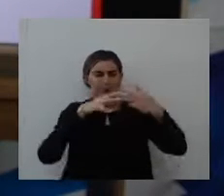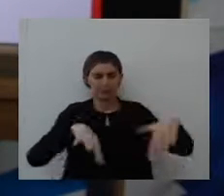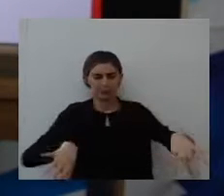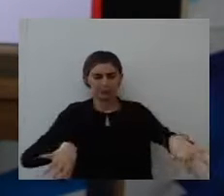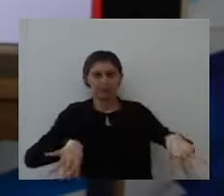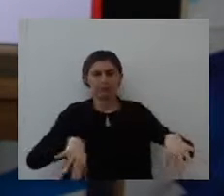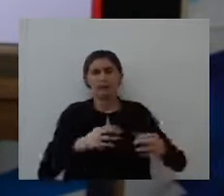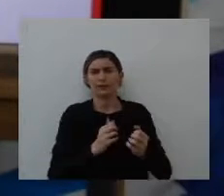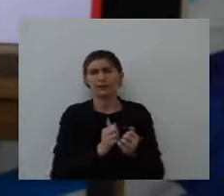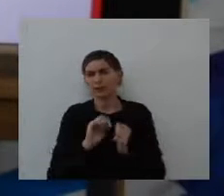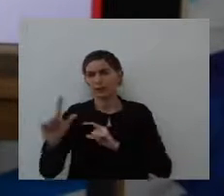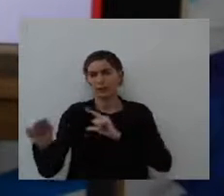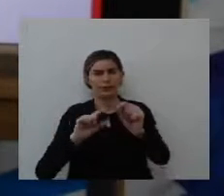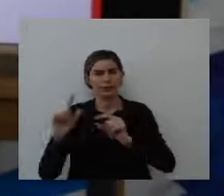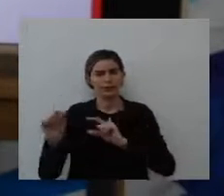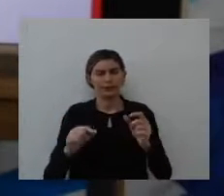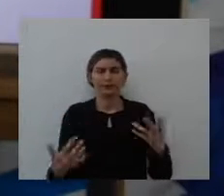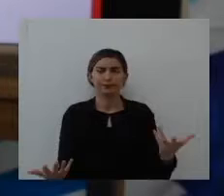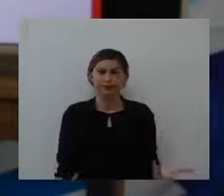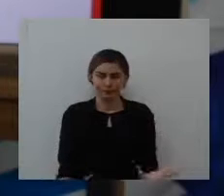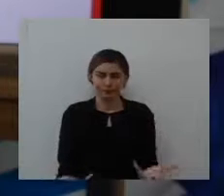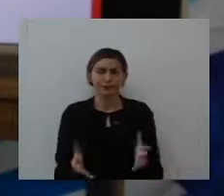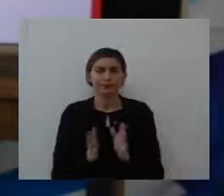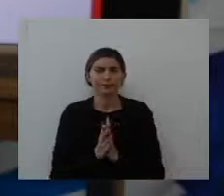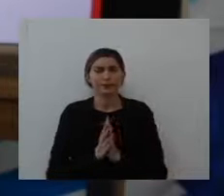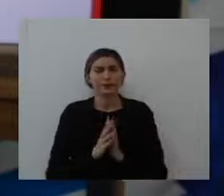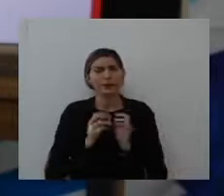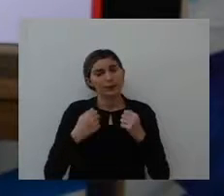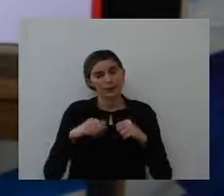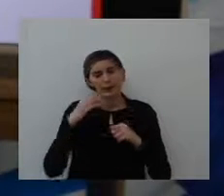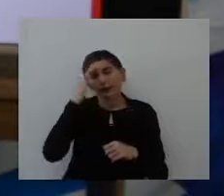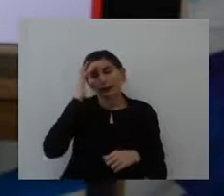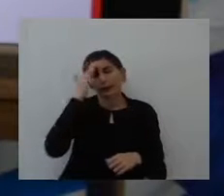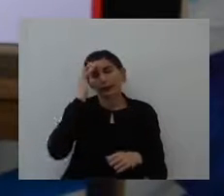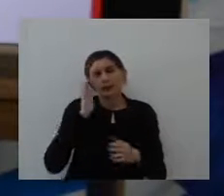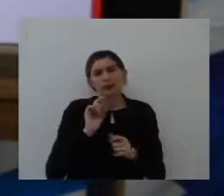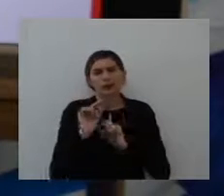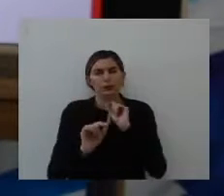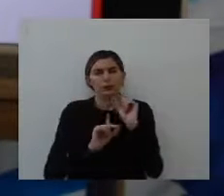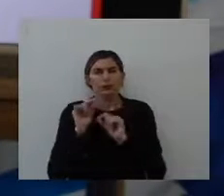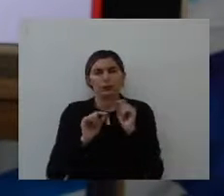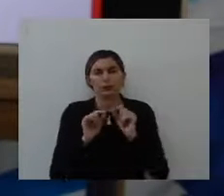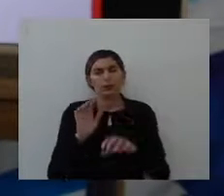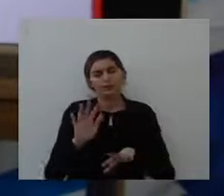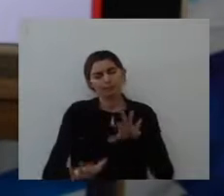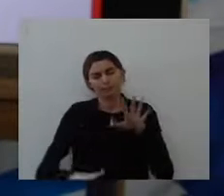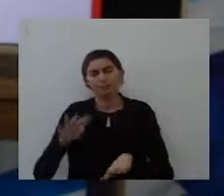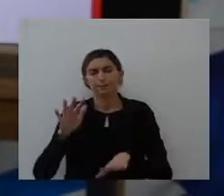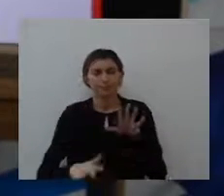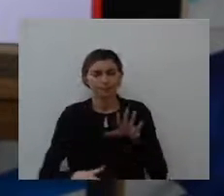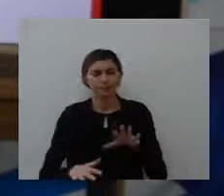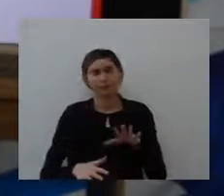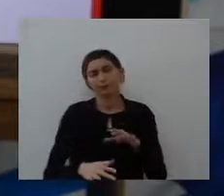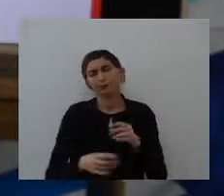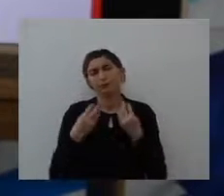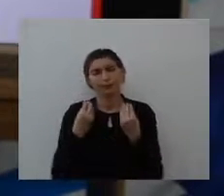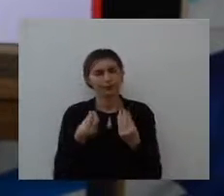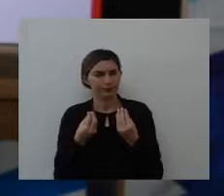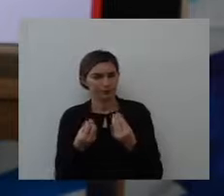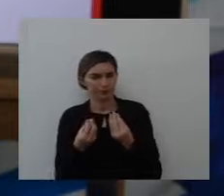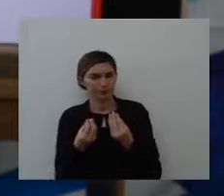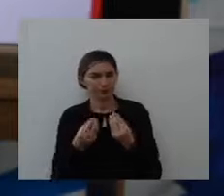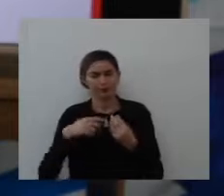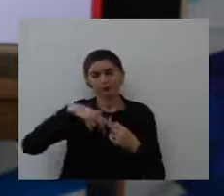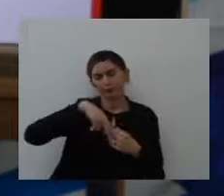mesmos. Então, a gente precisa entender que muitas vezes, para que